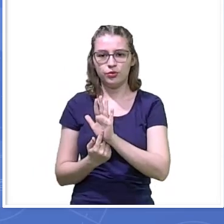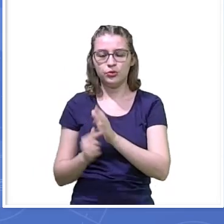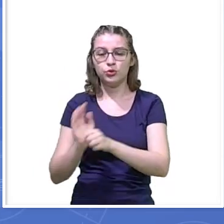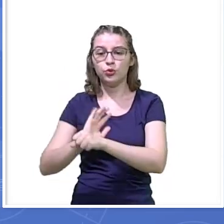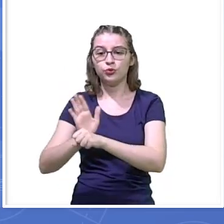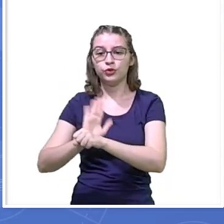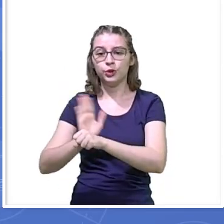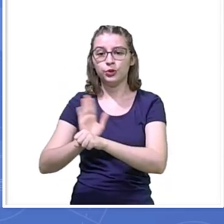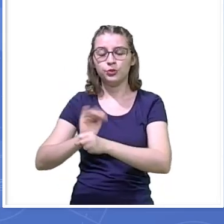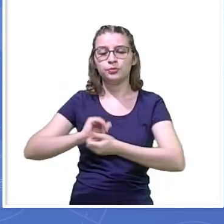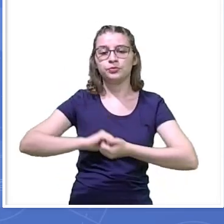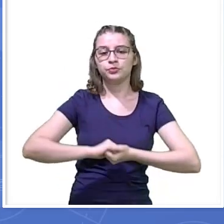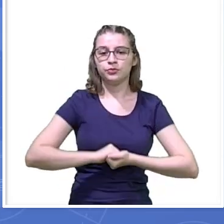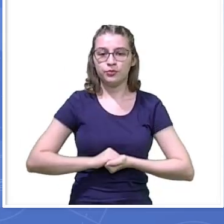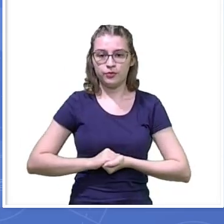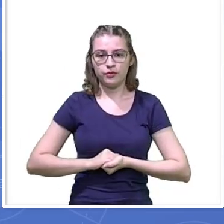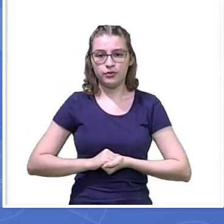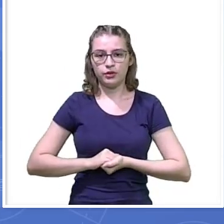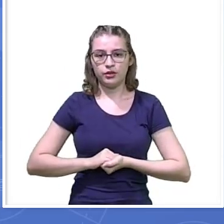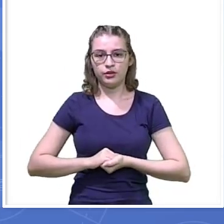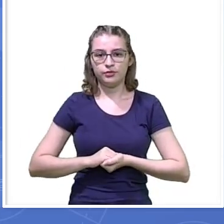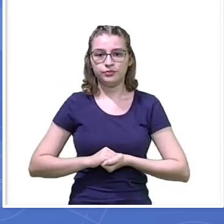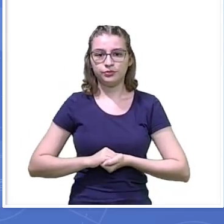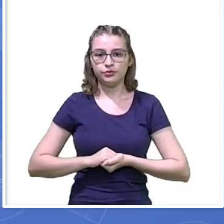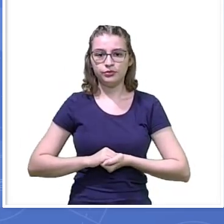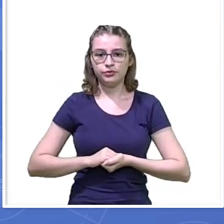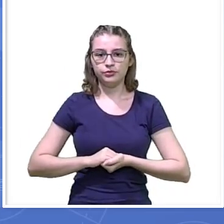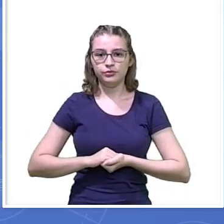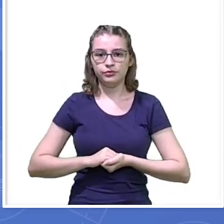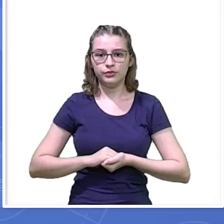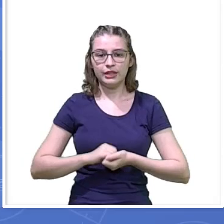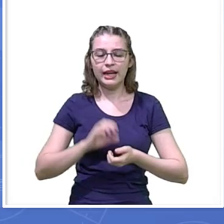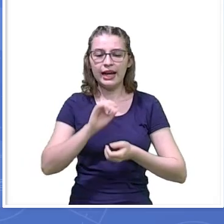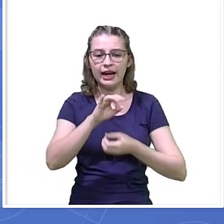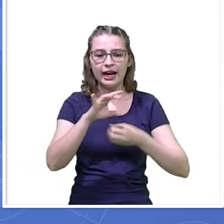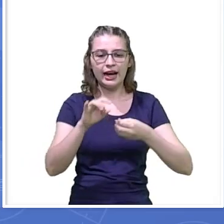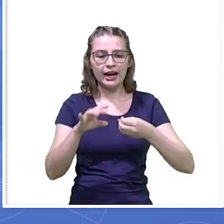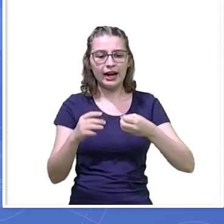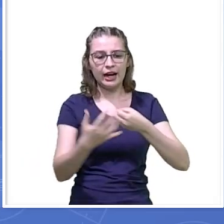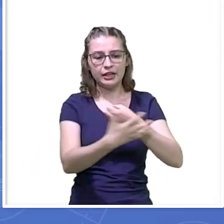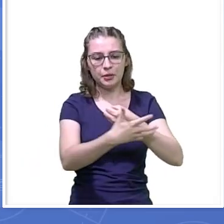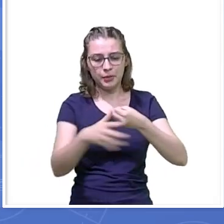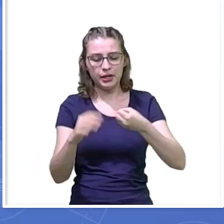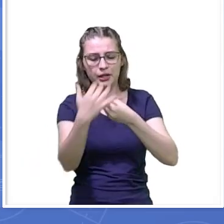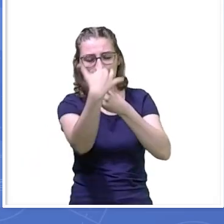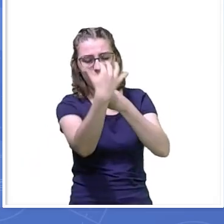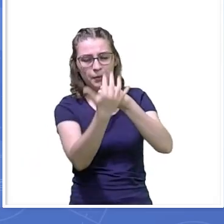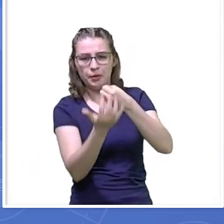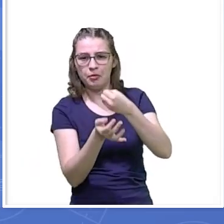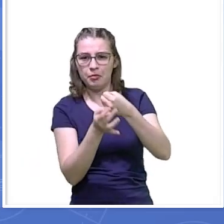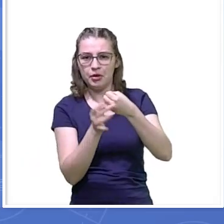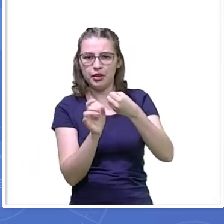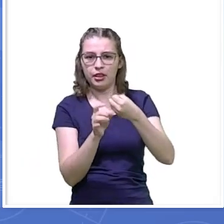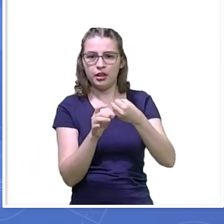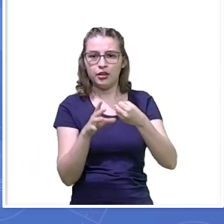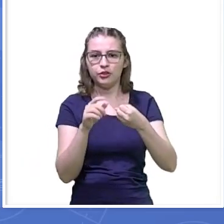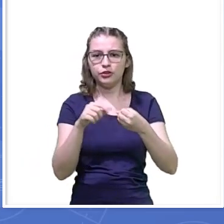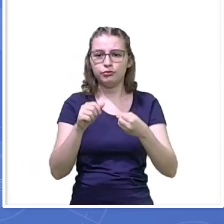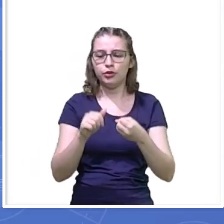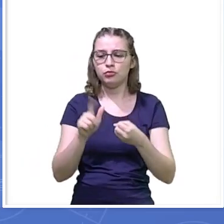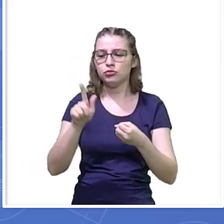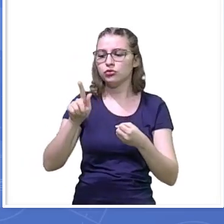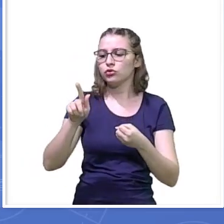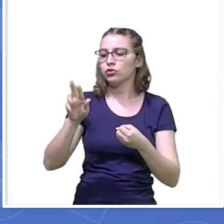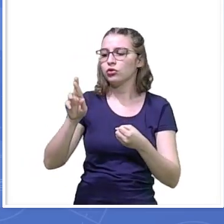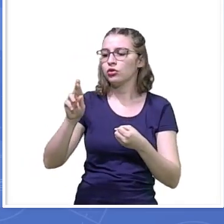principal, né? Então ele tem essa característica aí. E cada paralelo e cada meridiano também tem um valor específico, né?